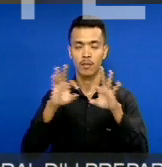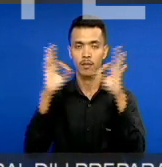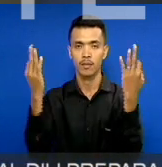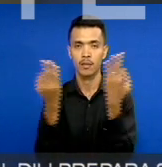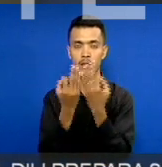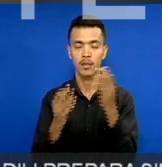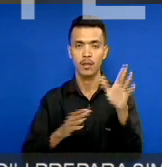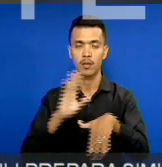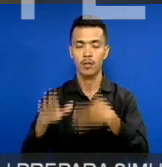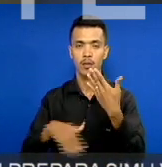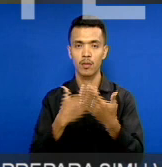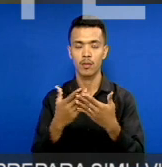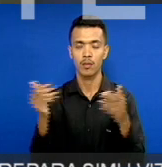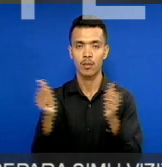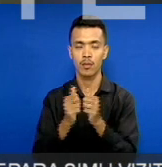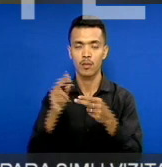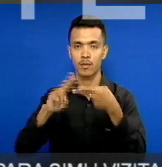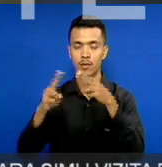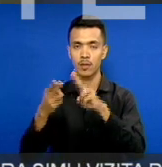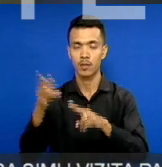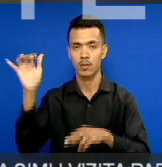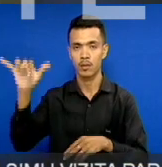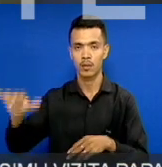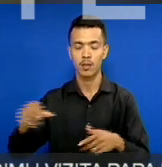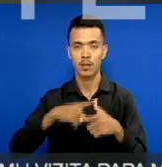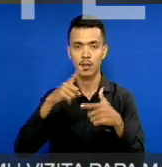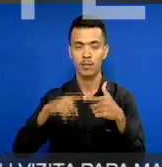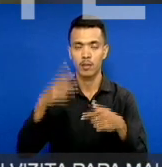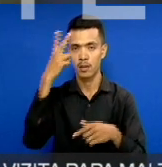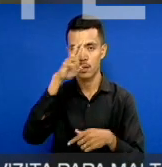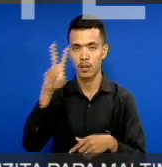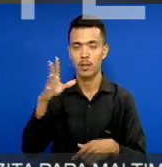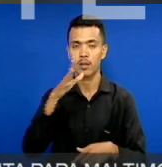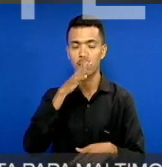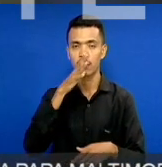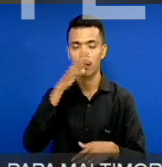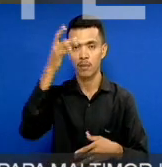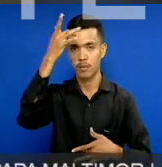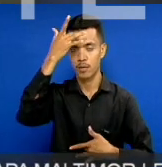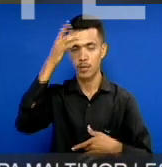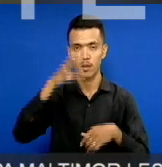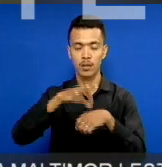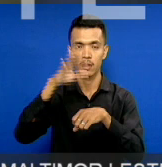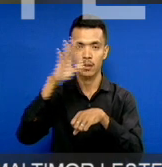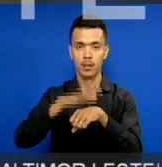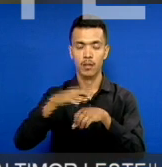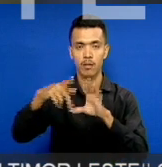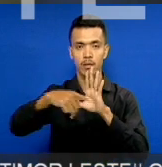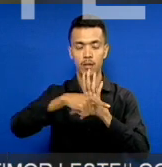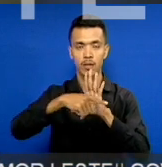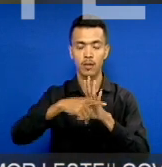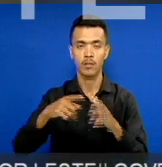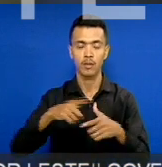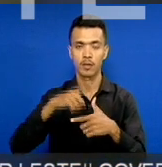ko sira vizinu sira mai be tohena ba detekta inang mos hetan dengue positif nebe dwis ba